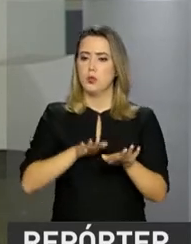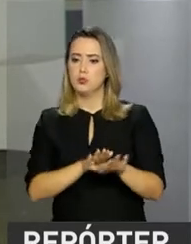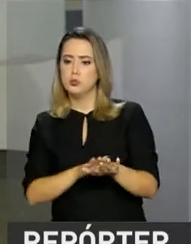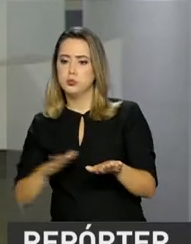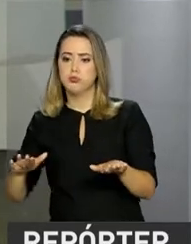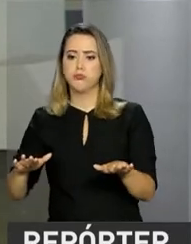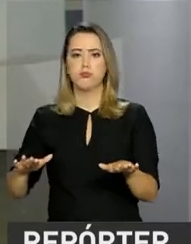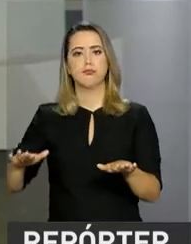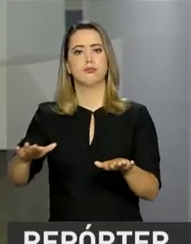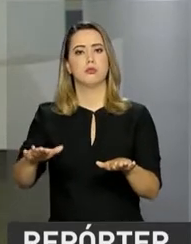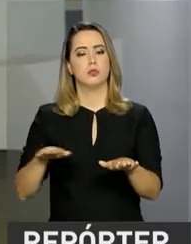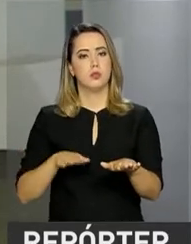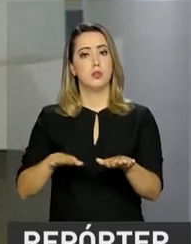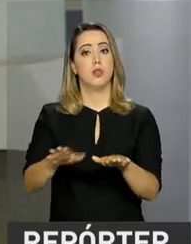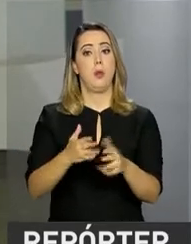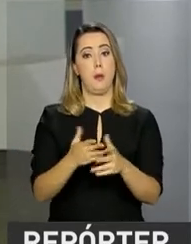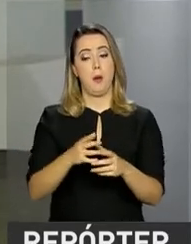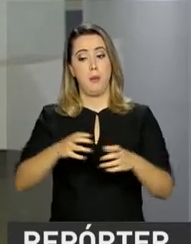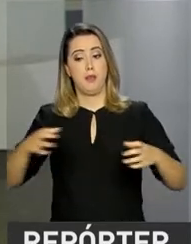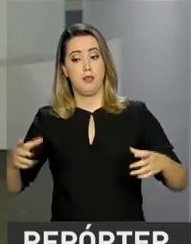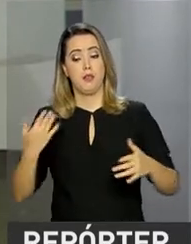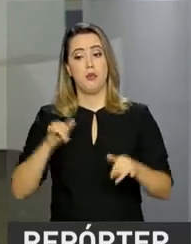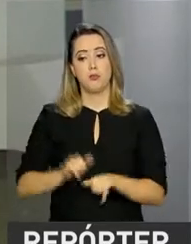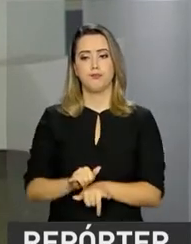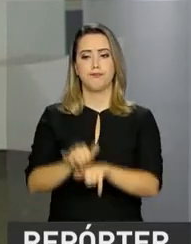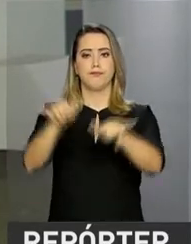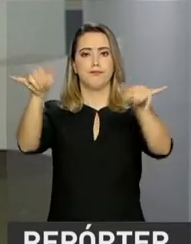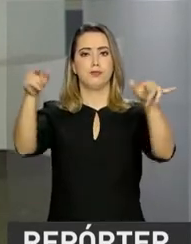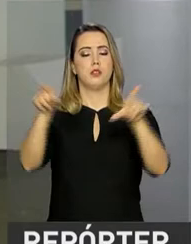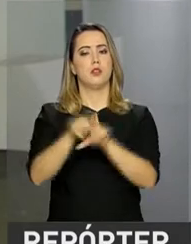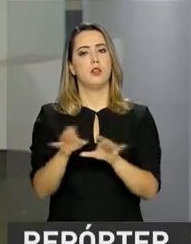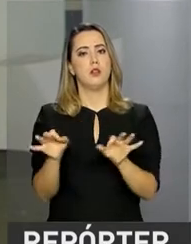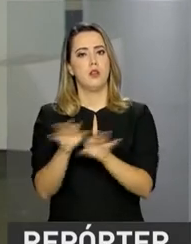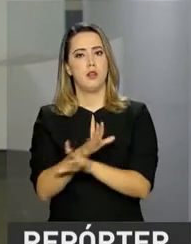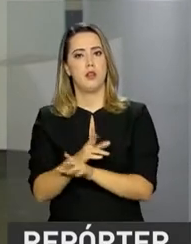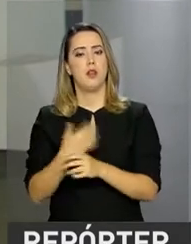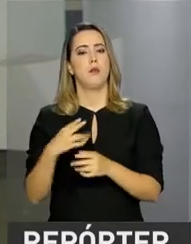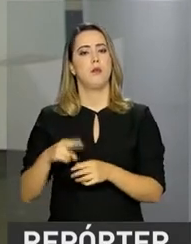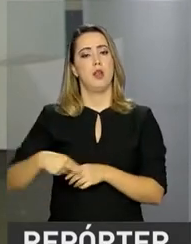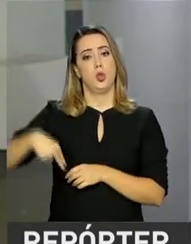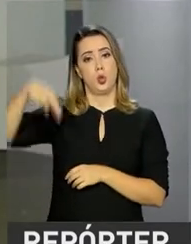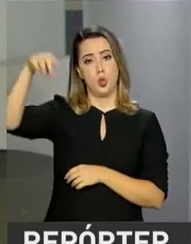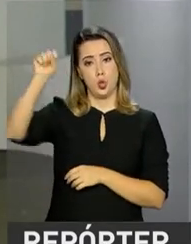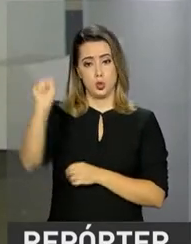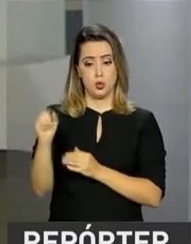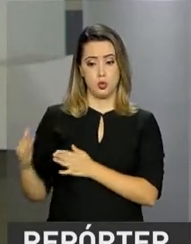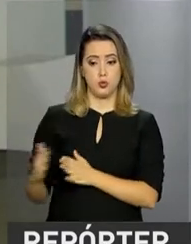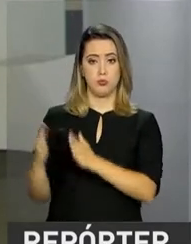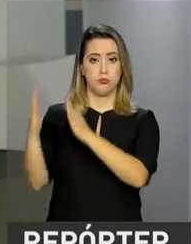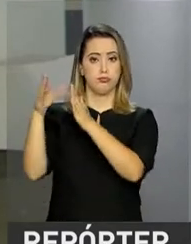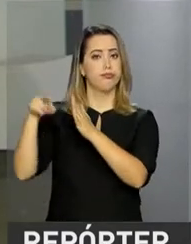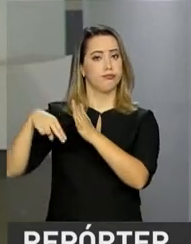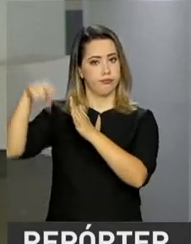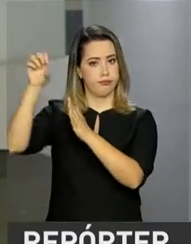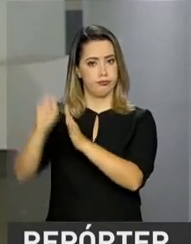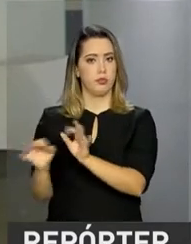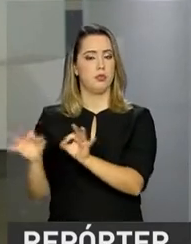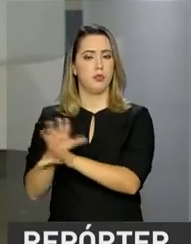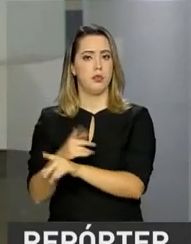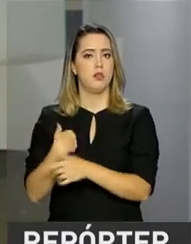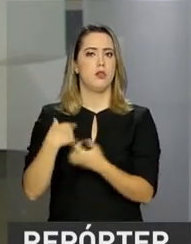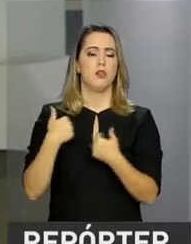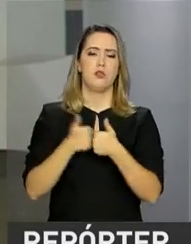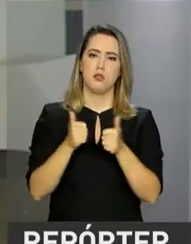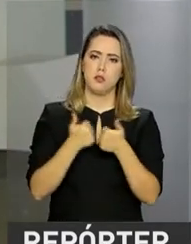rodovias, ampliação de aeroportos e portos, conclusão da ferrovia Norte-Sul, além de mobilidade urbana e